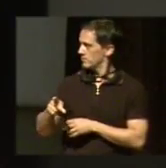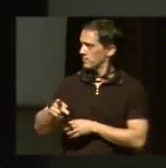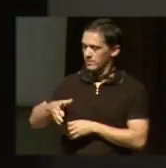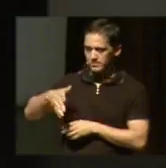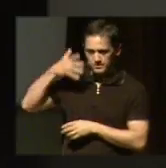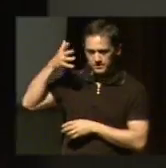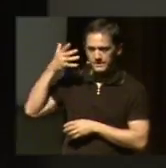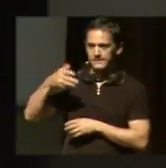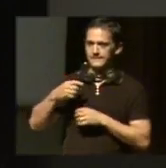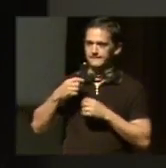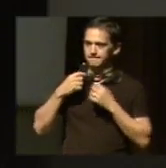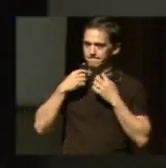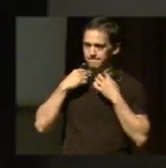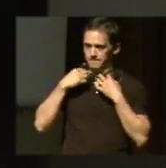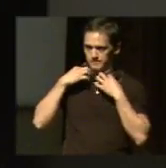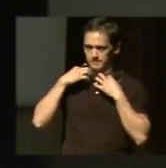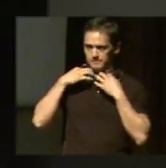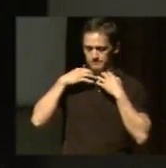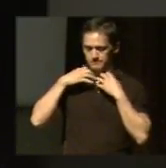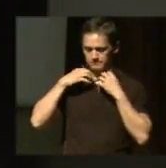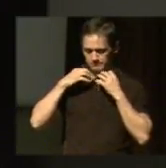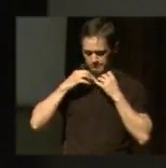momento. Professor Doll,